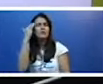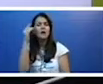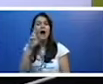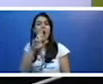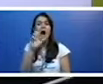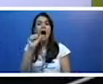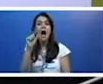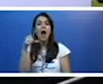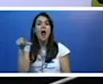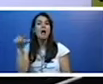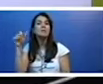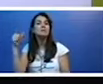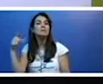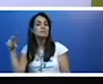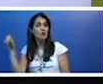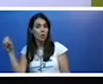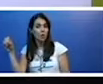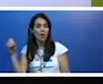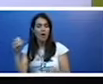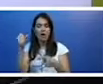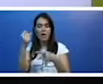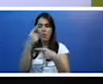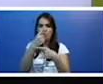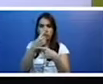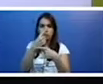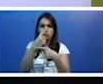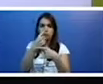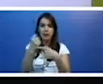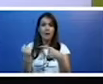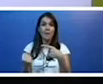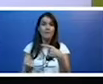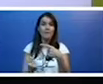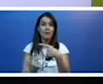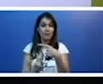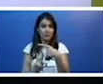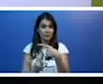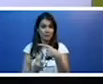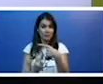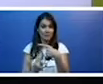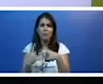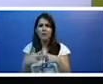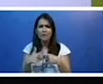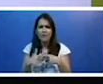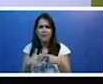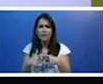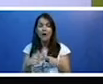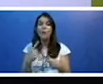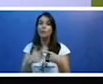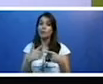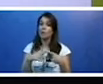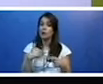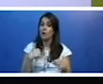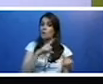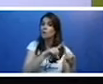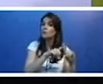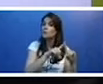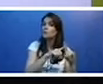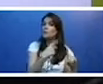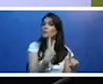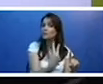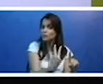1 para 2. Ou seja, eu multipliquei por 2, ou da figura A para